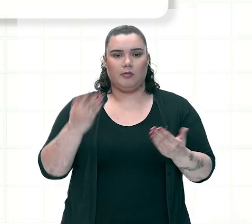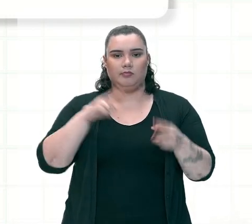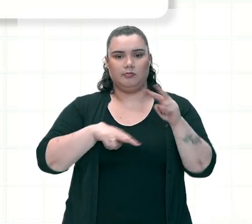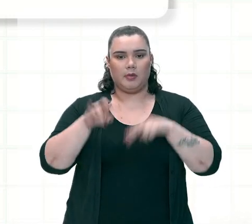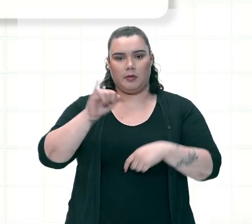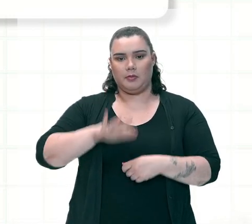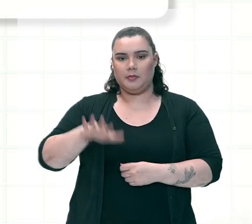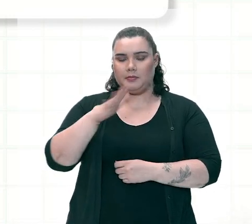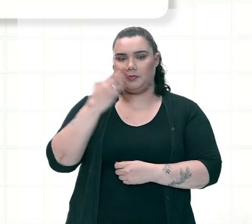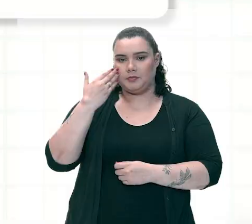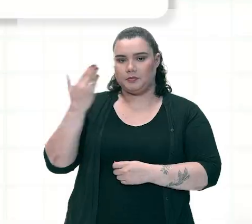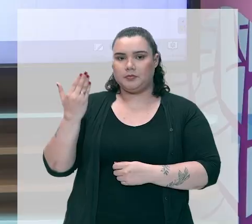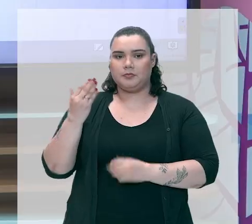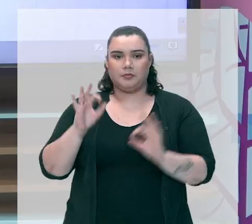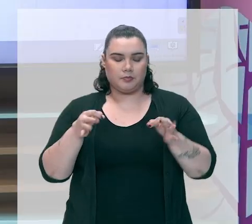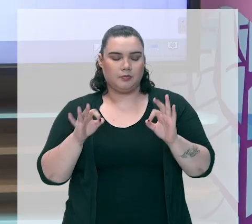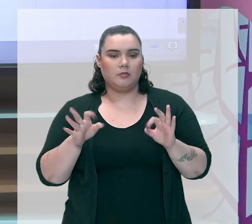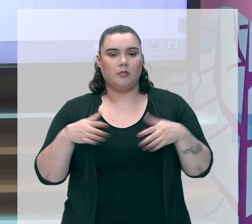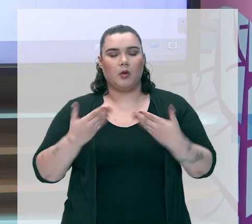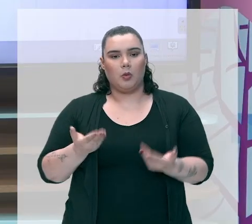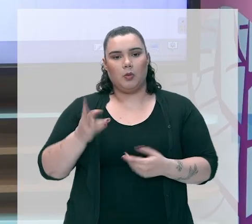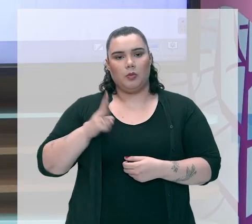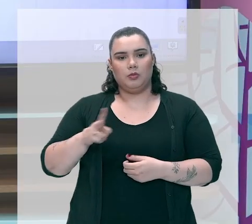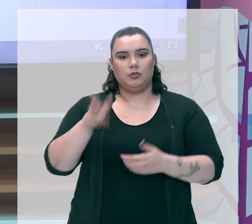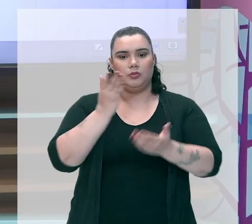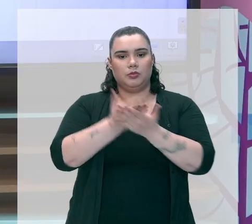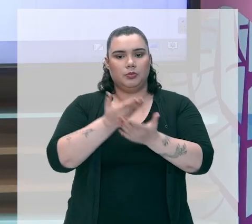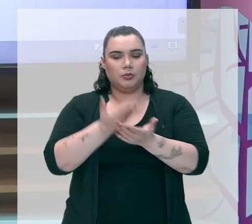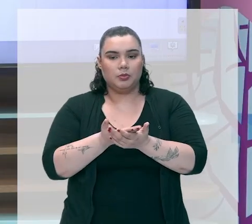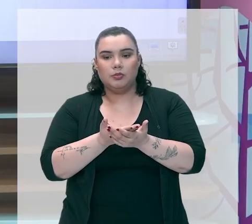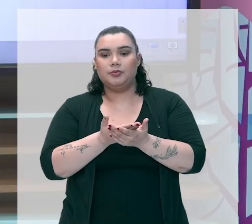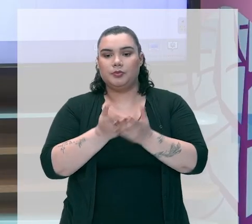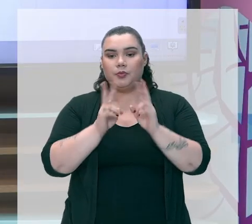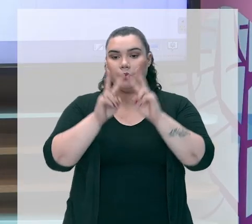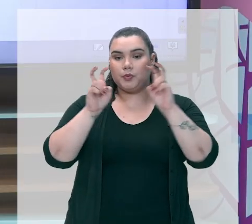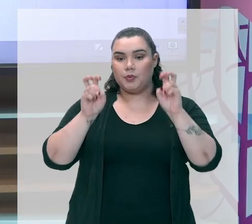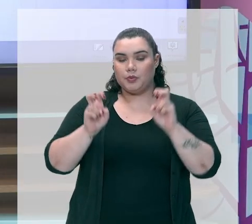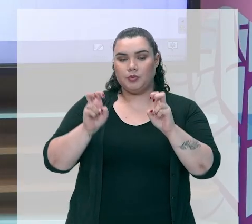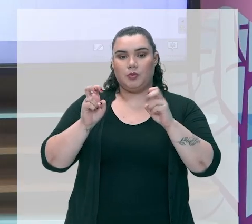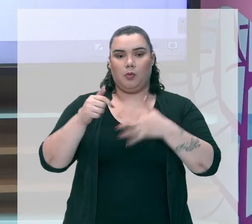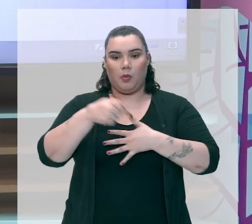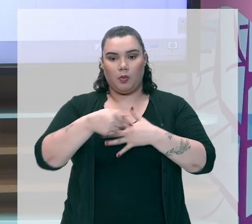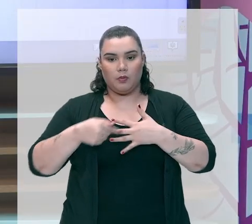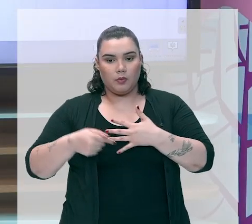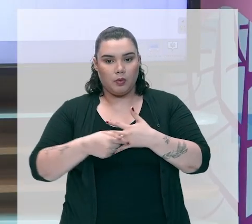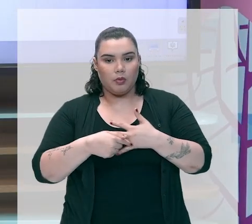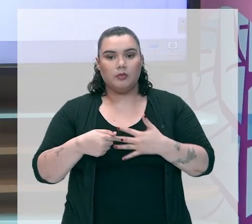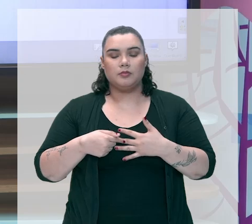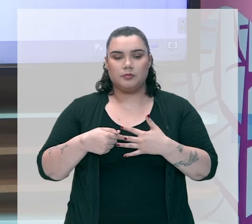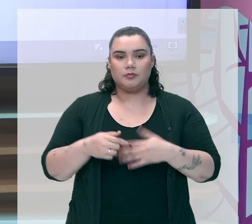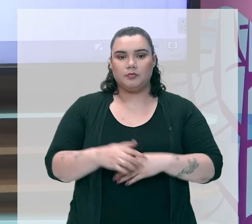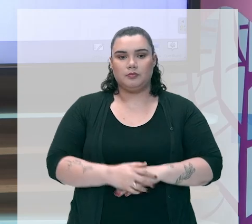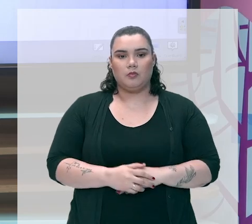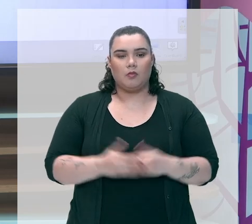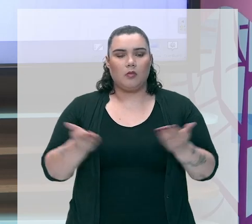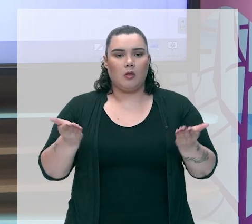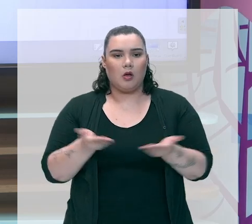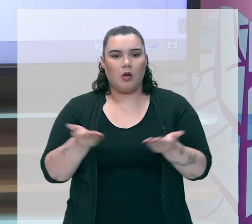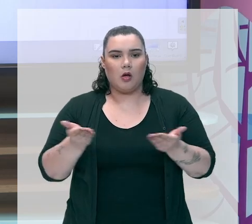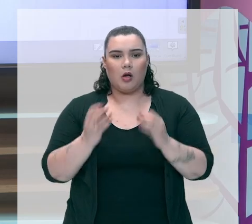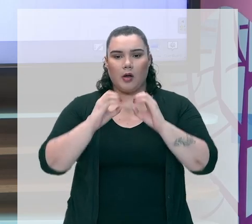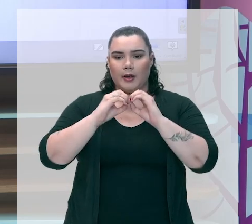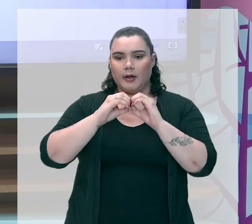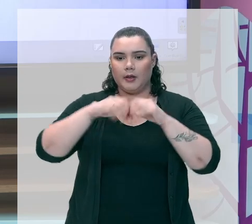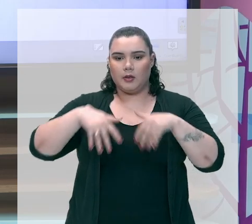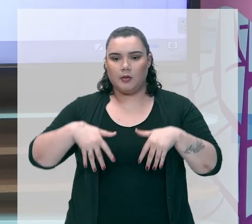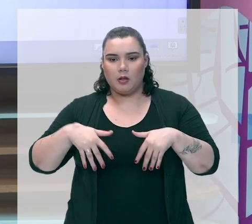e observar aí nessa imagem, certo? Então, aí, continuando nossos estudos sobre o sistema endócrino, a gente vai ver agora